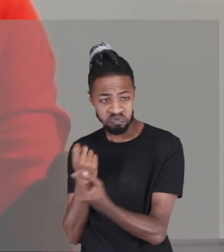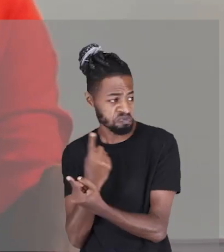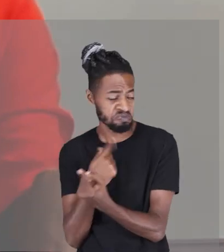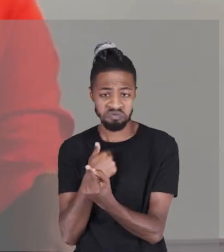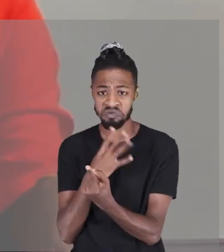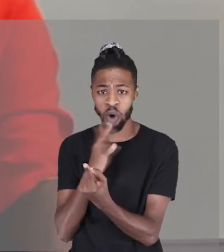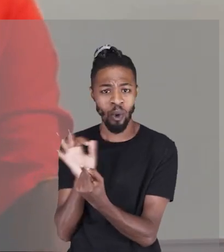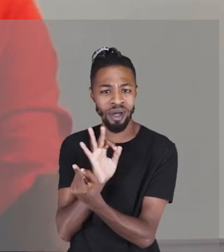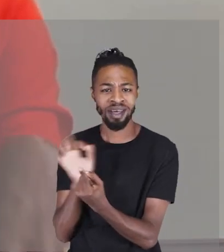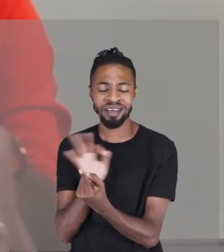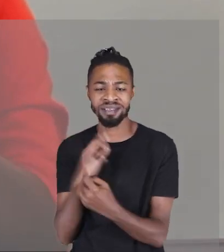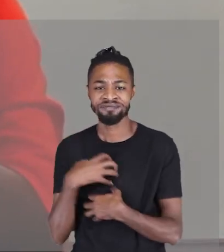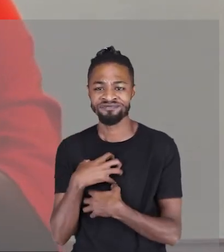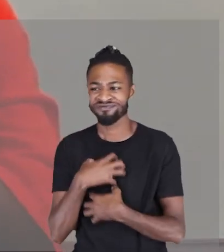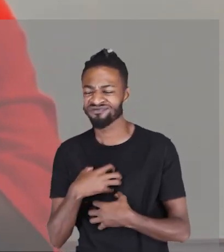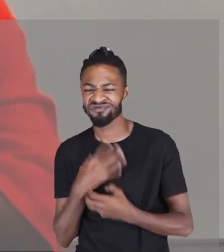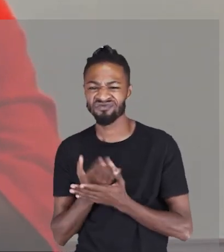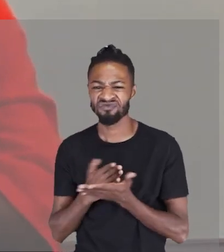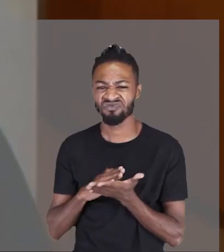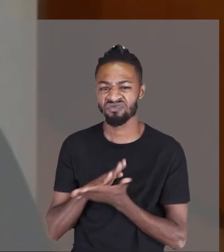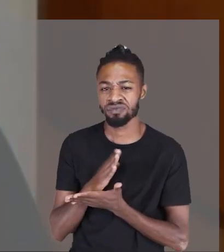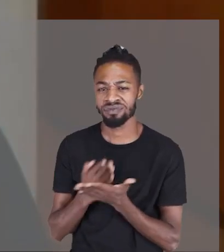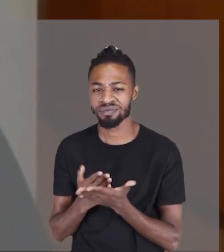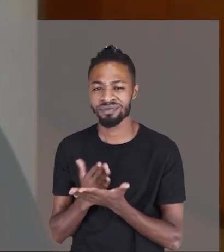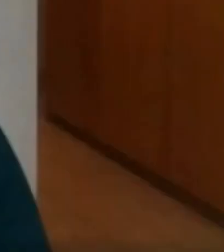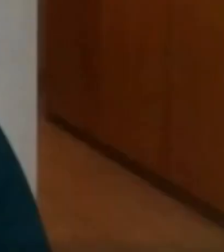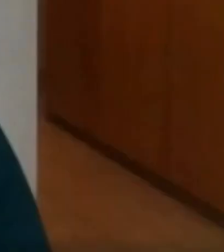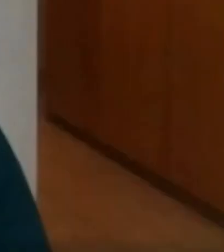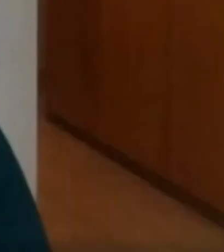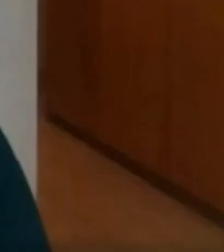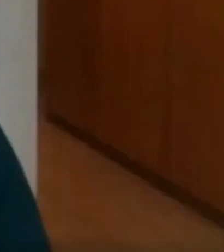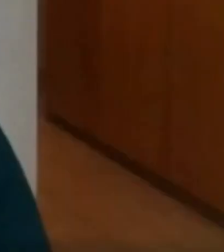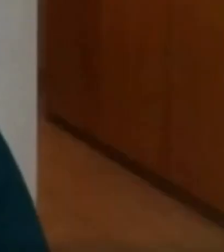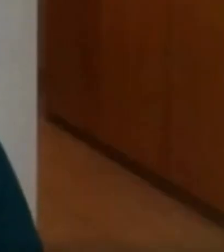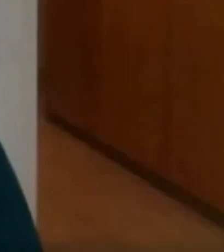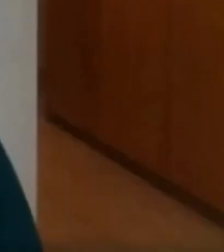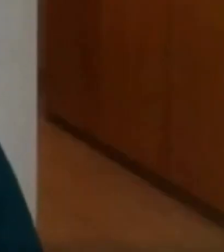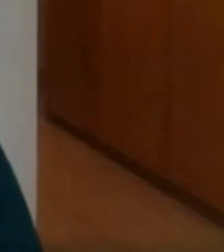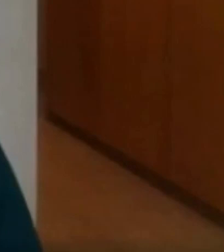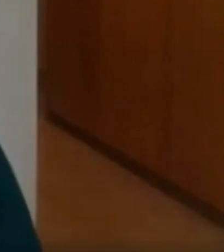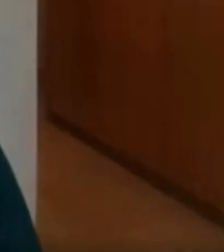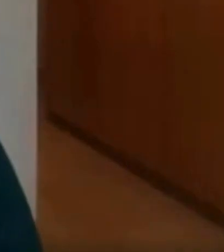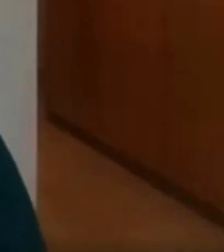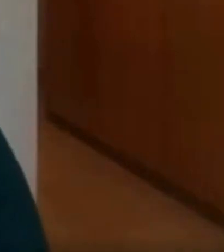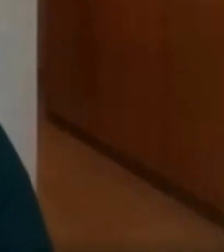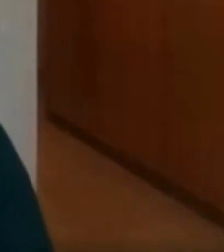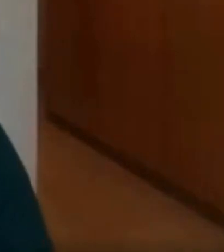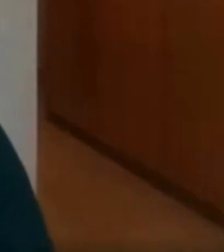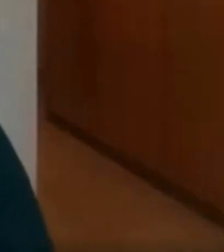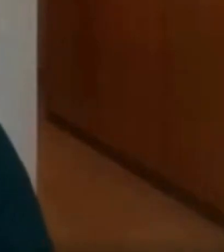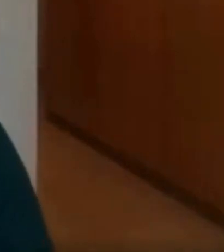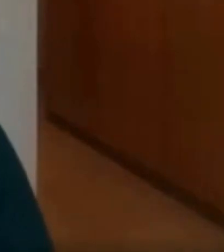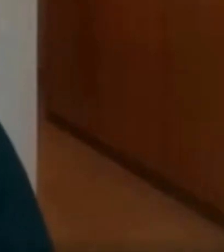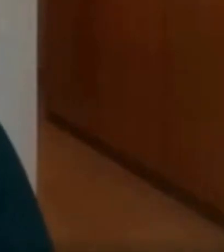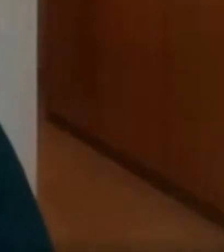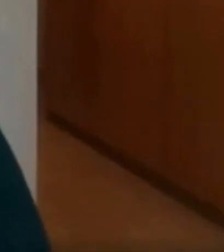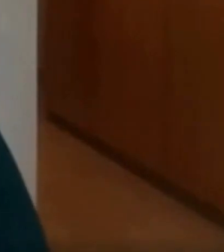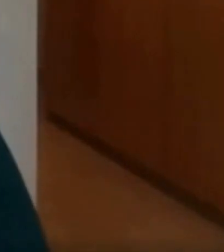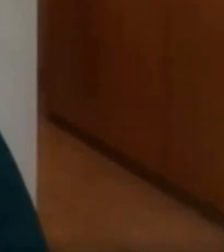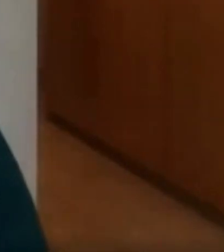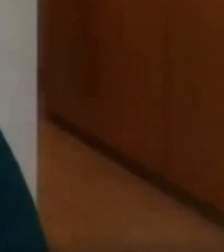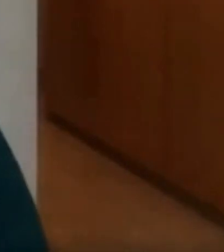são exclusivos nem do turno nem da escola. Que vai conhecer muito pouco, tanto cada criança quanto